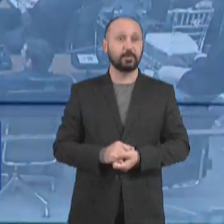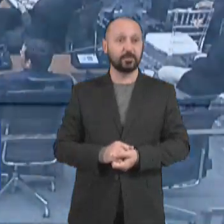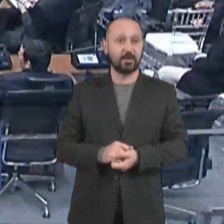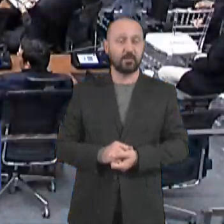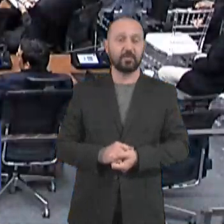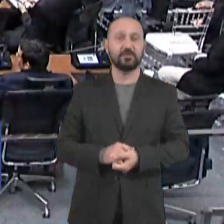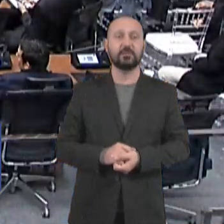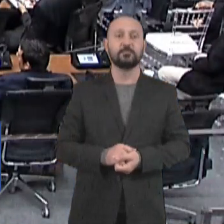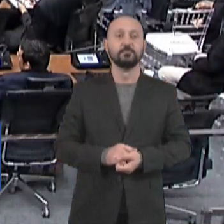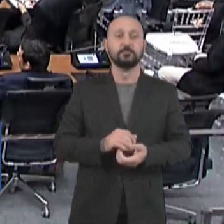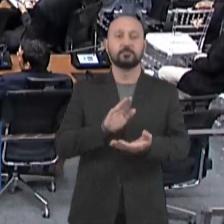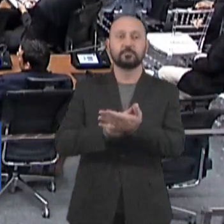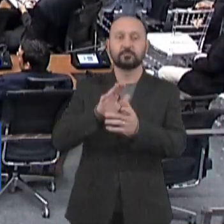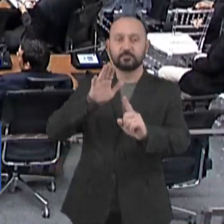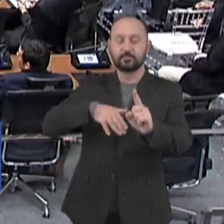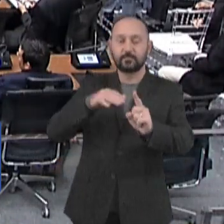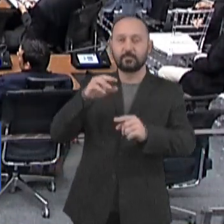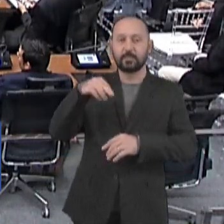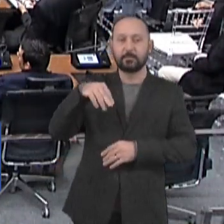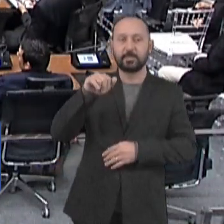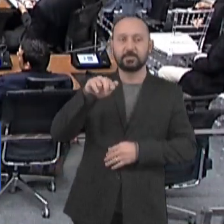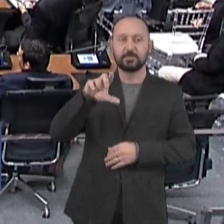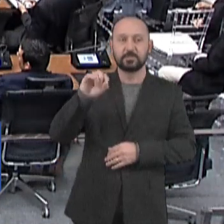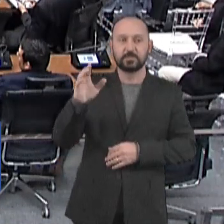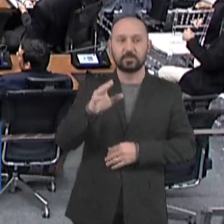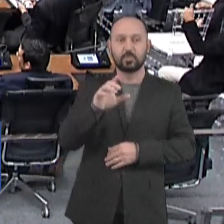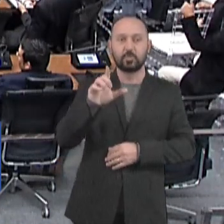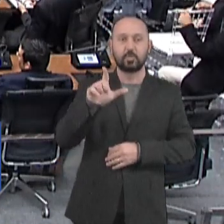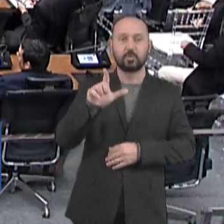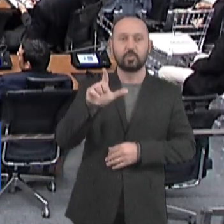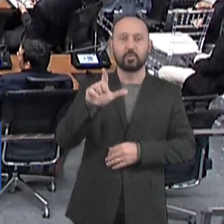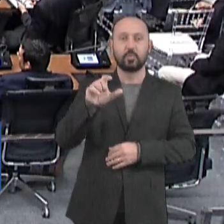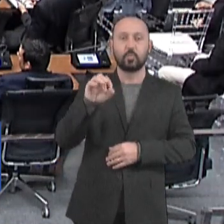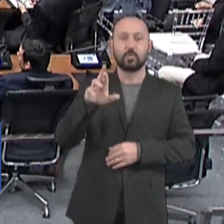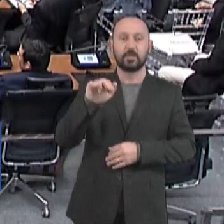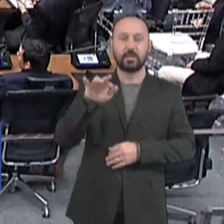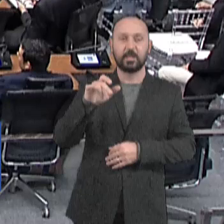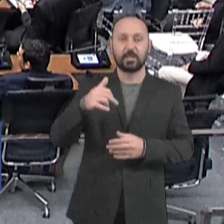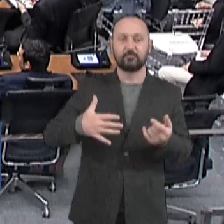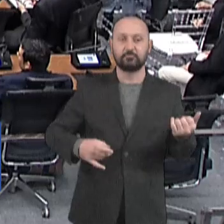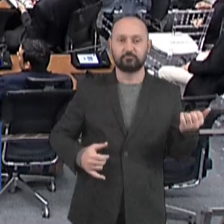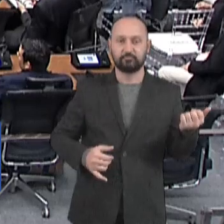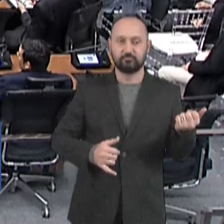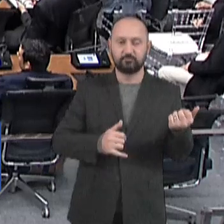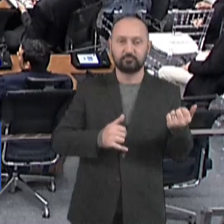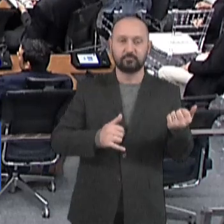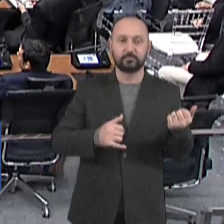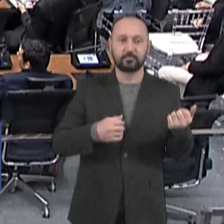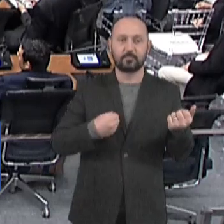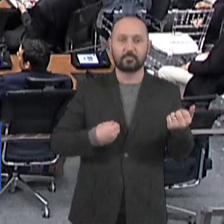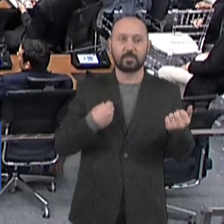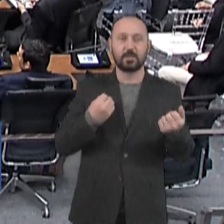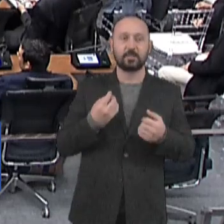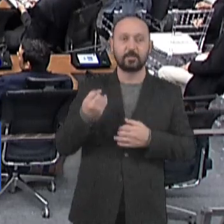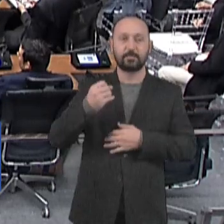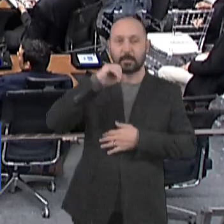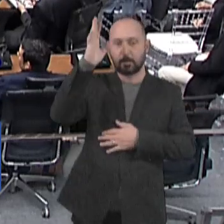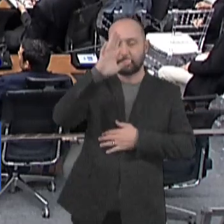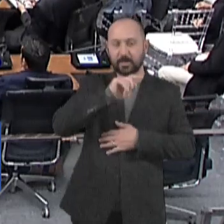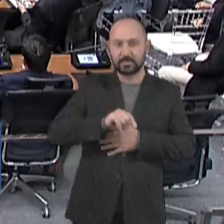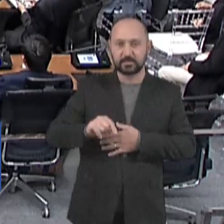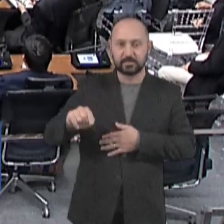Nosso próximo homenageado é Marcelo Loureiro, músico instrumentista, que está em turnê pelo